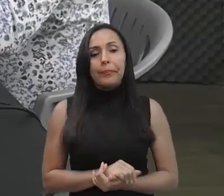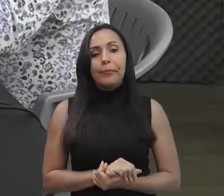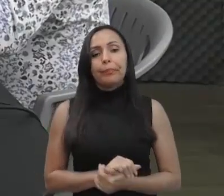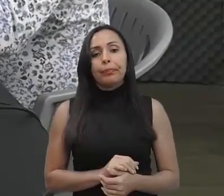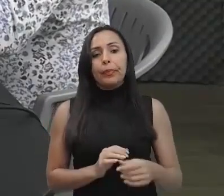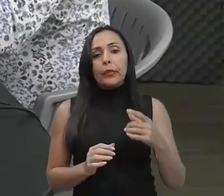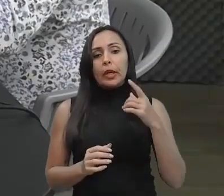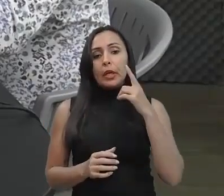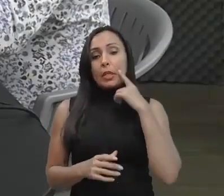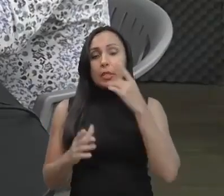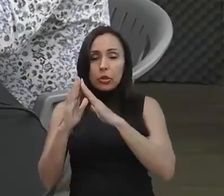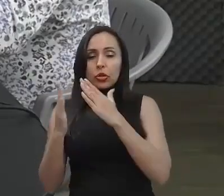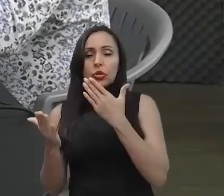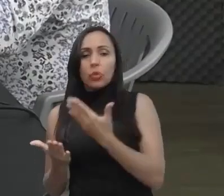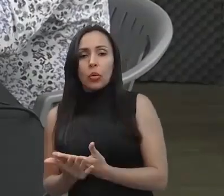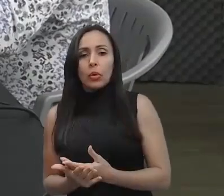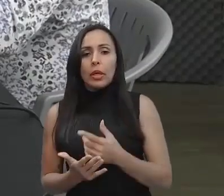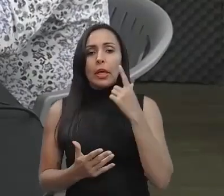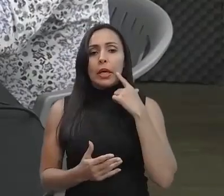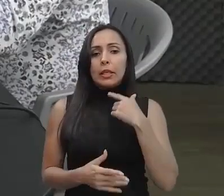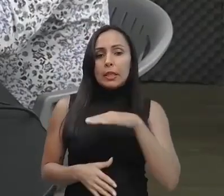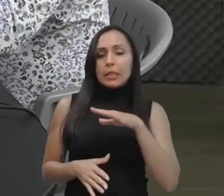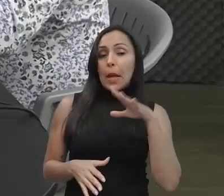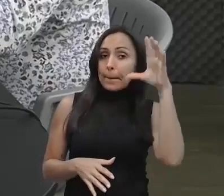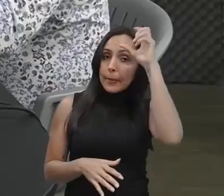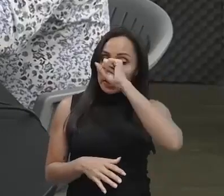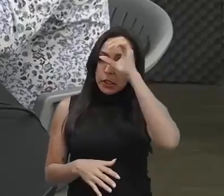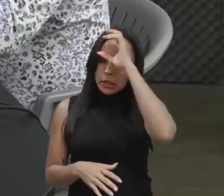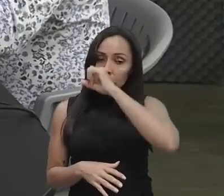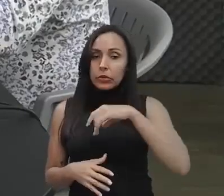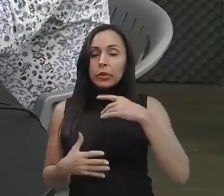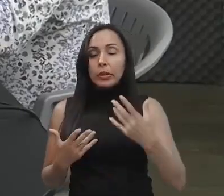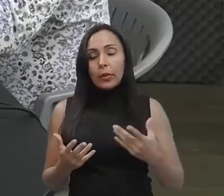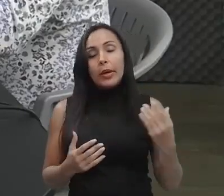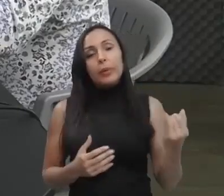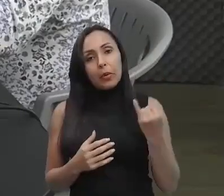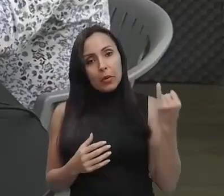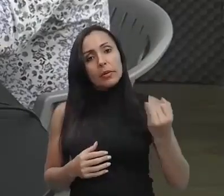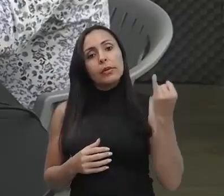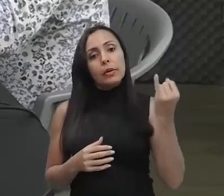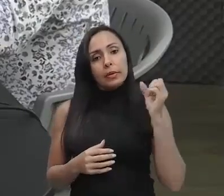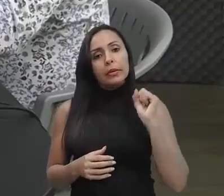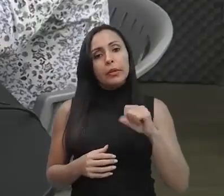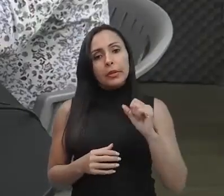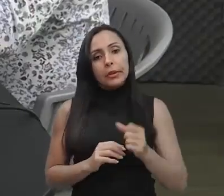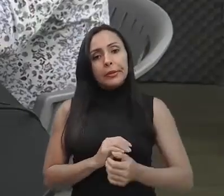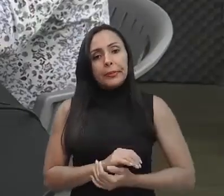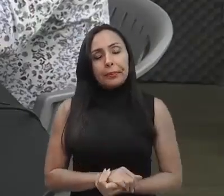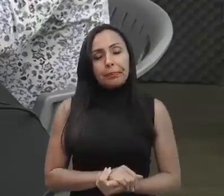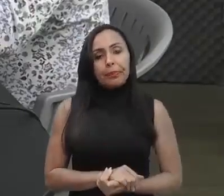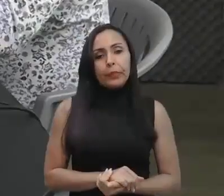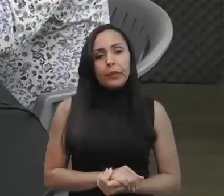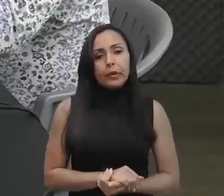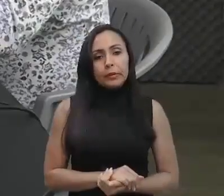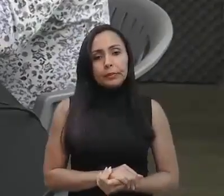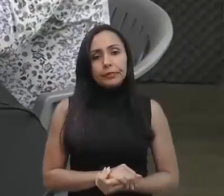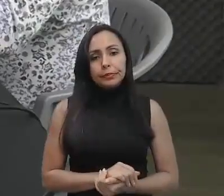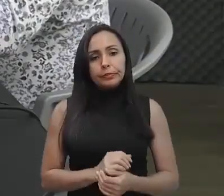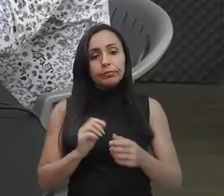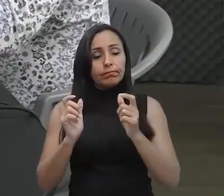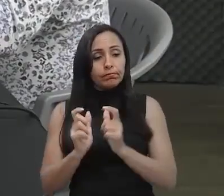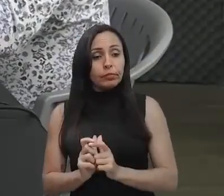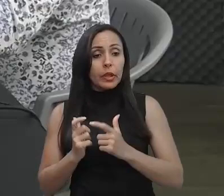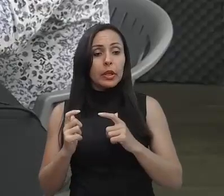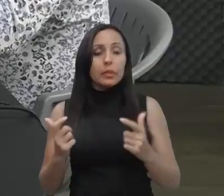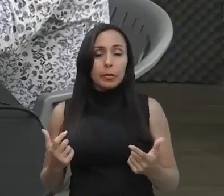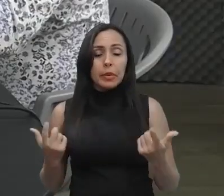nas escolas eles aprendem justamente isso né e é muito interessante eh que tá aumentando esse tipo de eletiva na